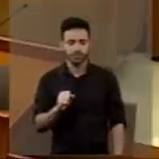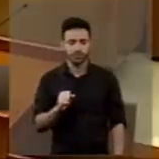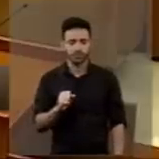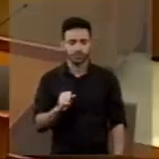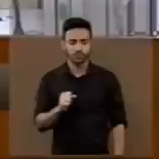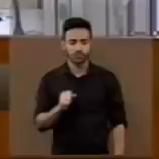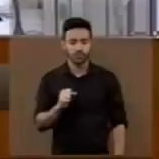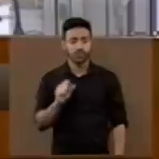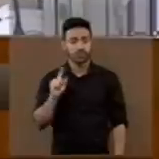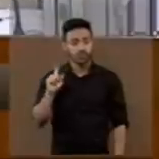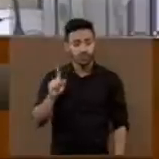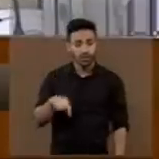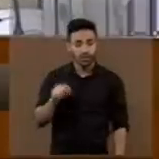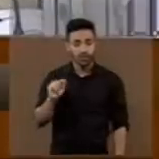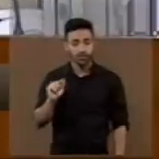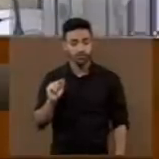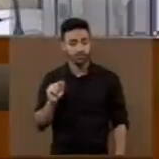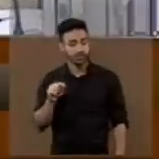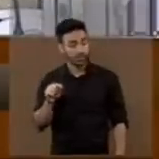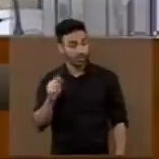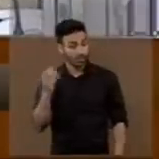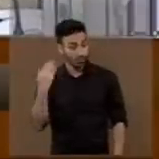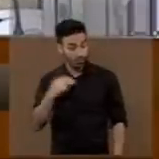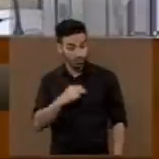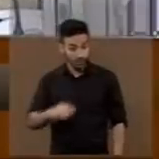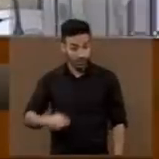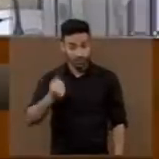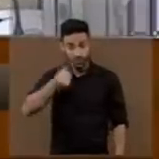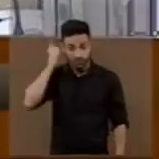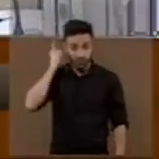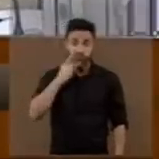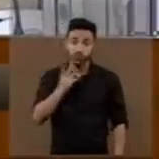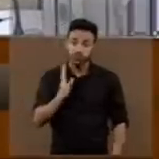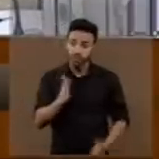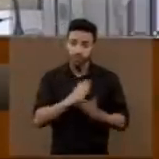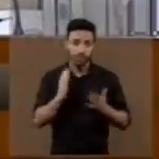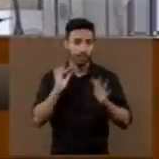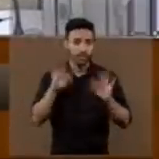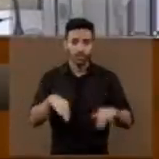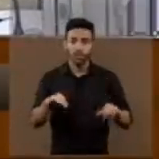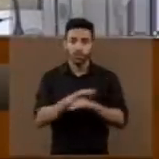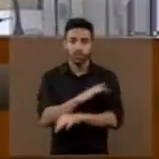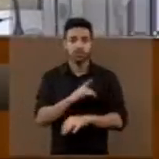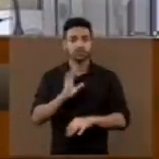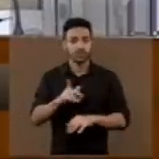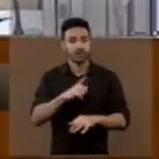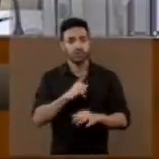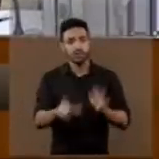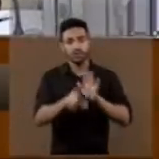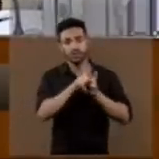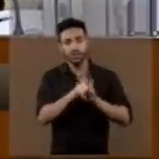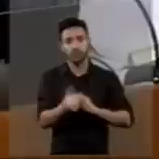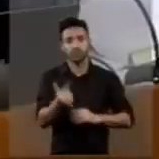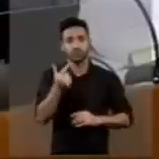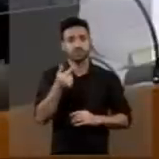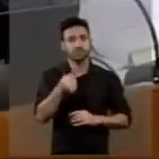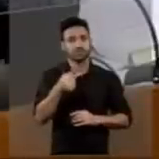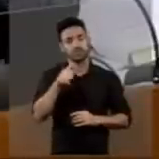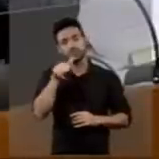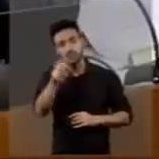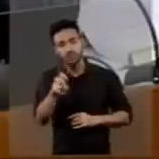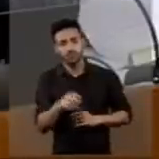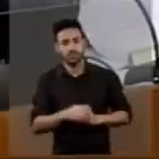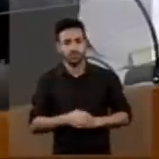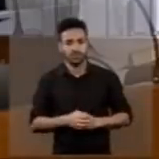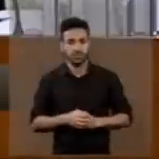São aquelas, ministro, que hoje o ministro Alexandre até considerou superado, porque já vem na lei 2715. Então, presidente, permite. E